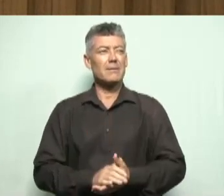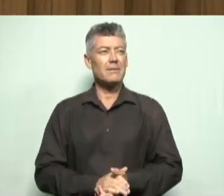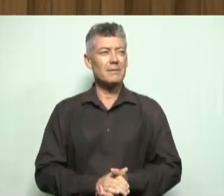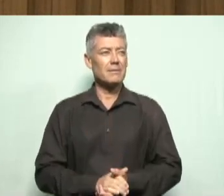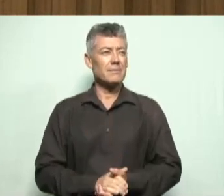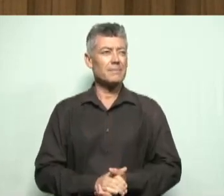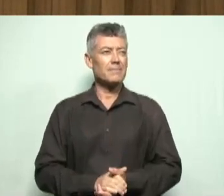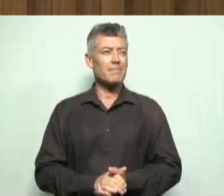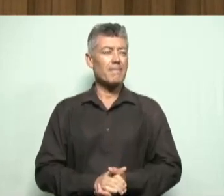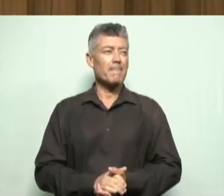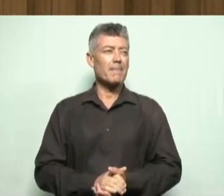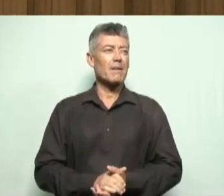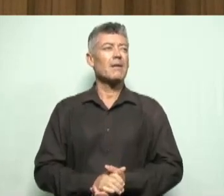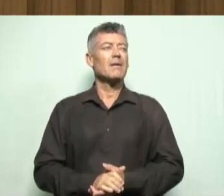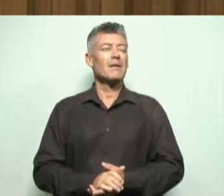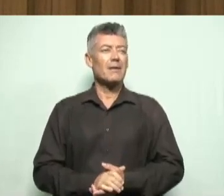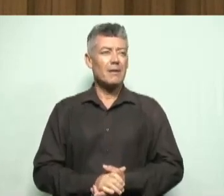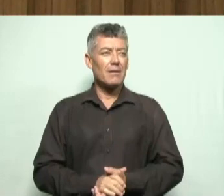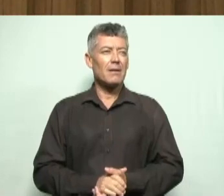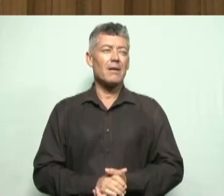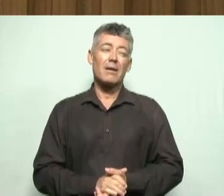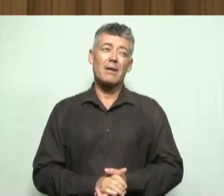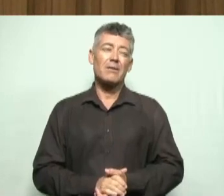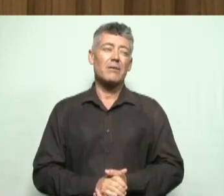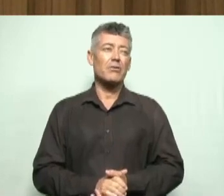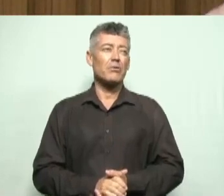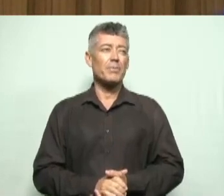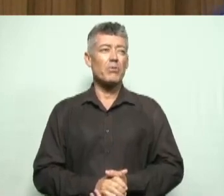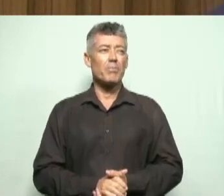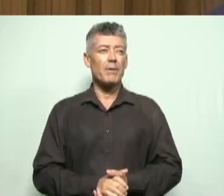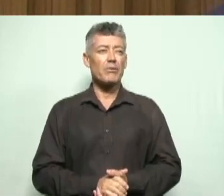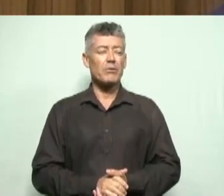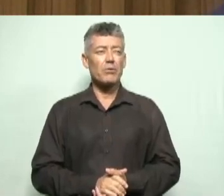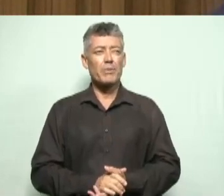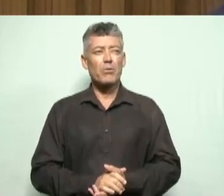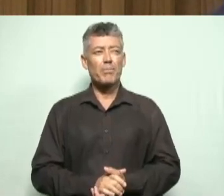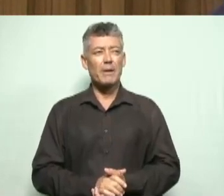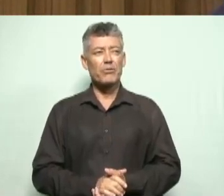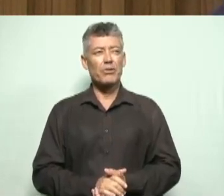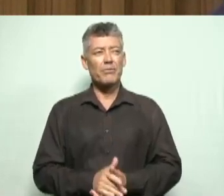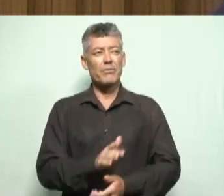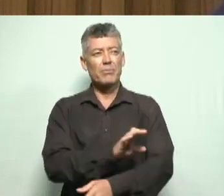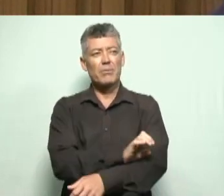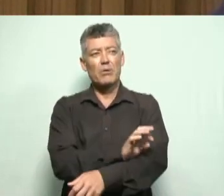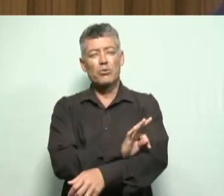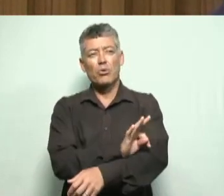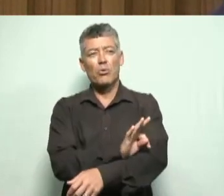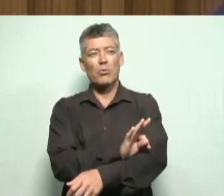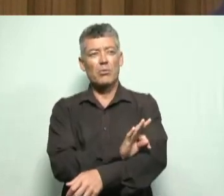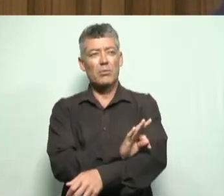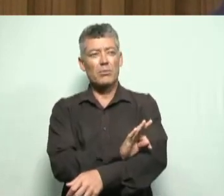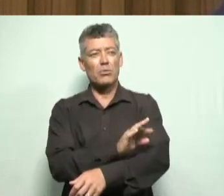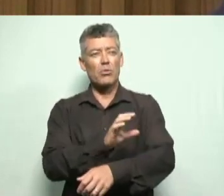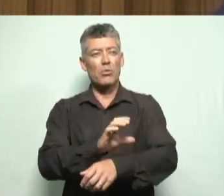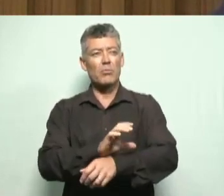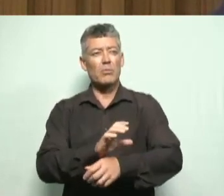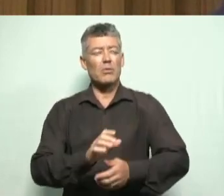Presente. Felipe Q. Alves. Presente. Herbert Sena. Hermes